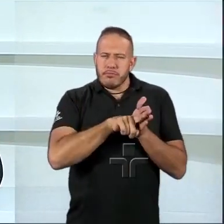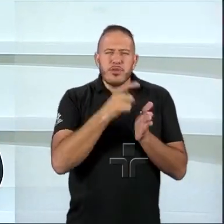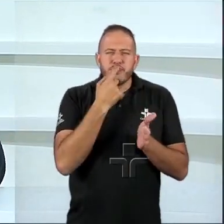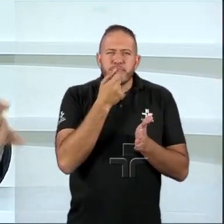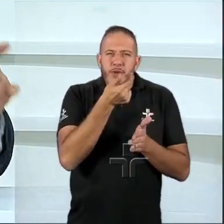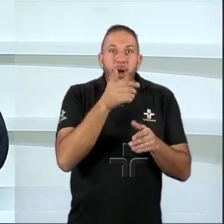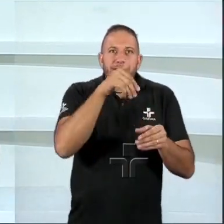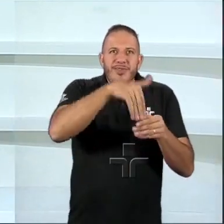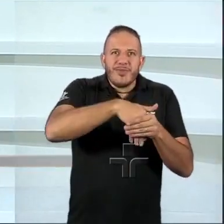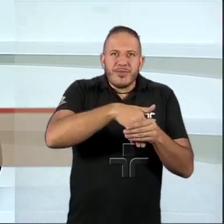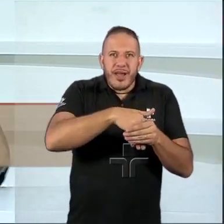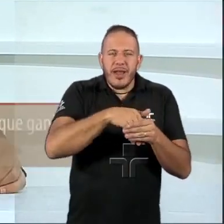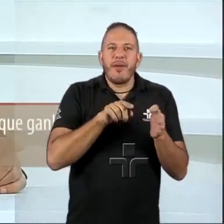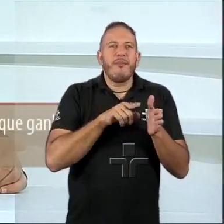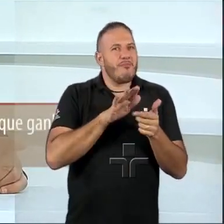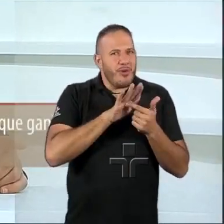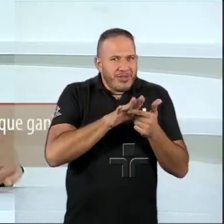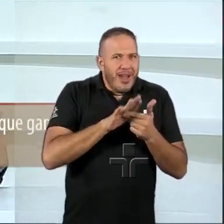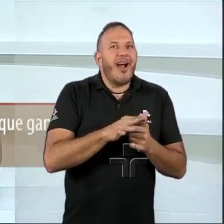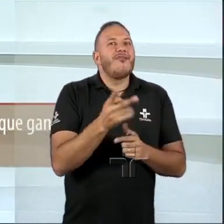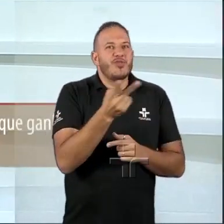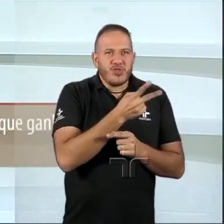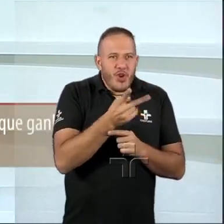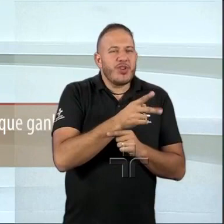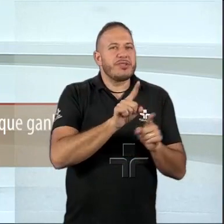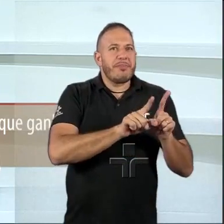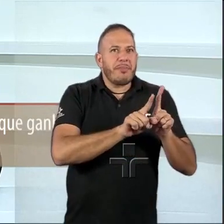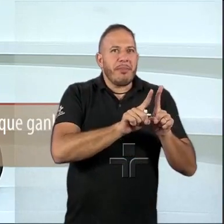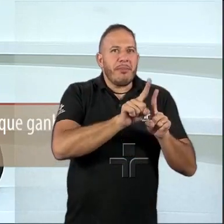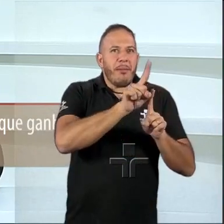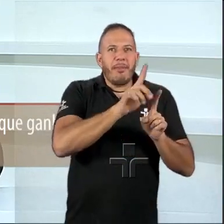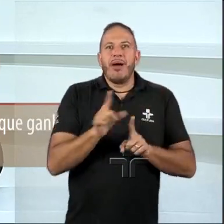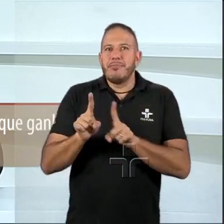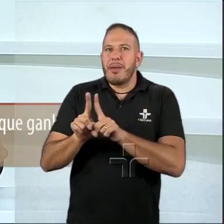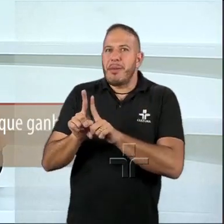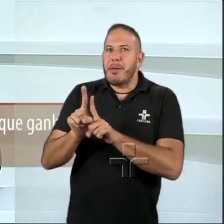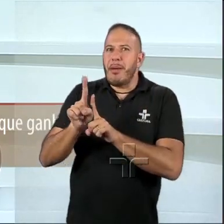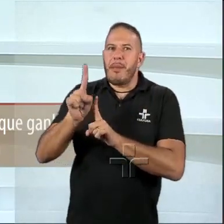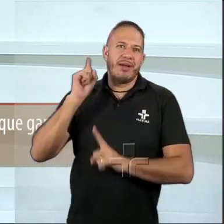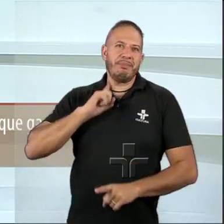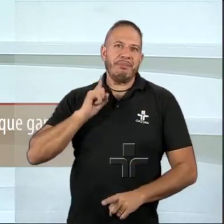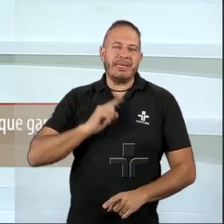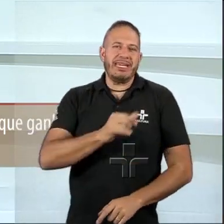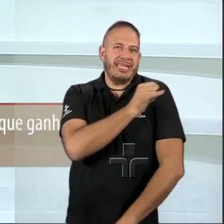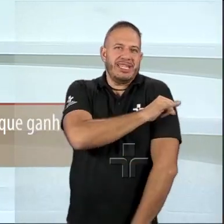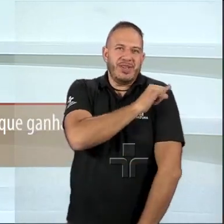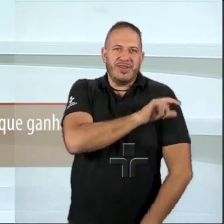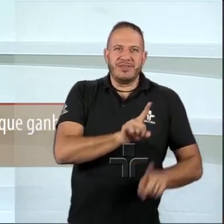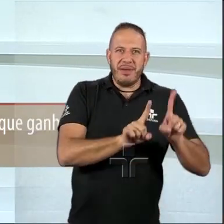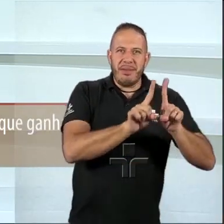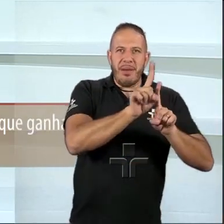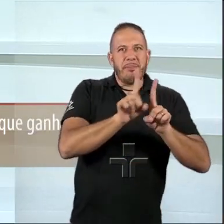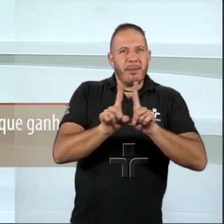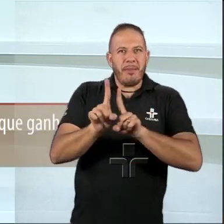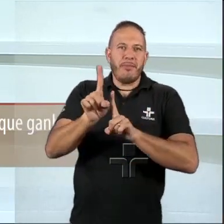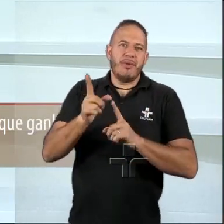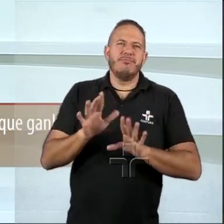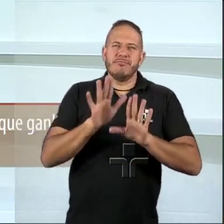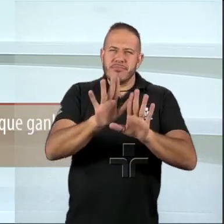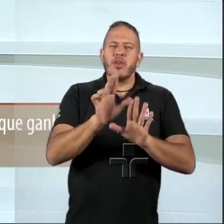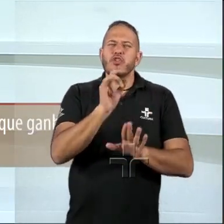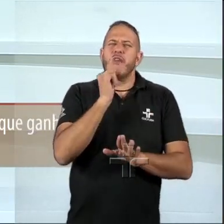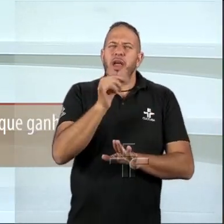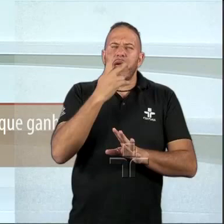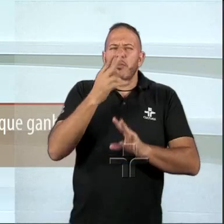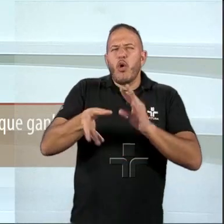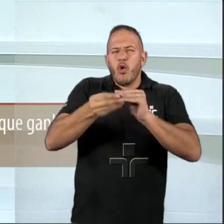dos dois nos seus respectivos estados. E o movimento final aconteceu justamente no dia da eleição. Eu só queria falar uma coisa sobre o Lula. A